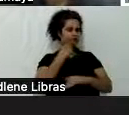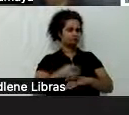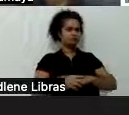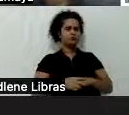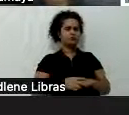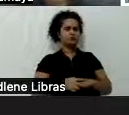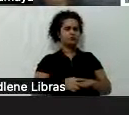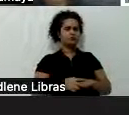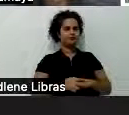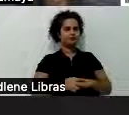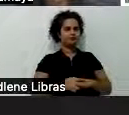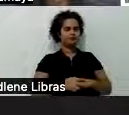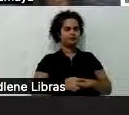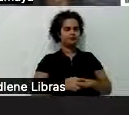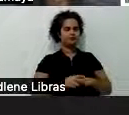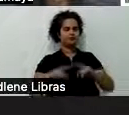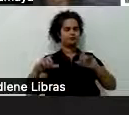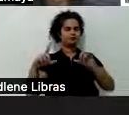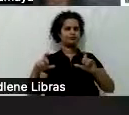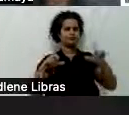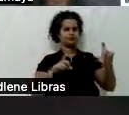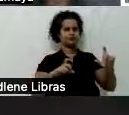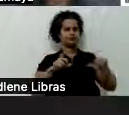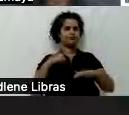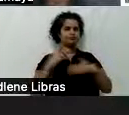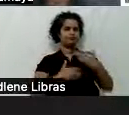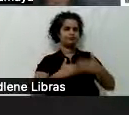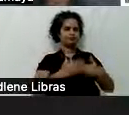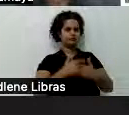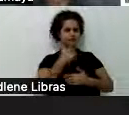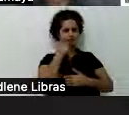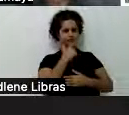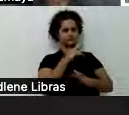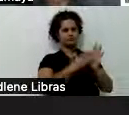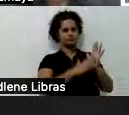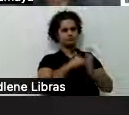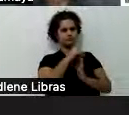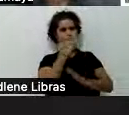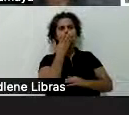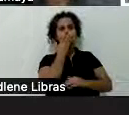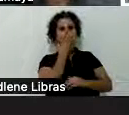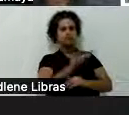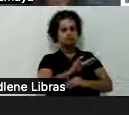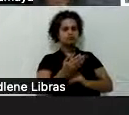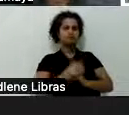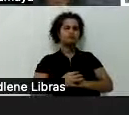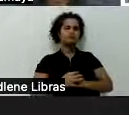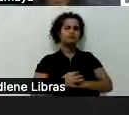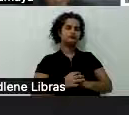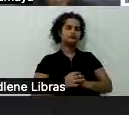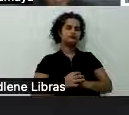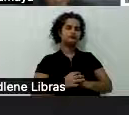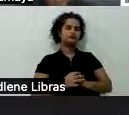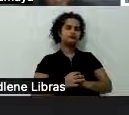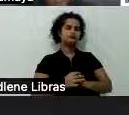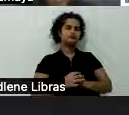E aqui essas fotos mostram um pouco do processo de pintura, de montagem dessa fase temporária. Aqui o